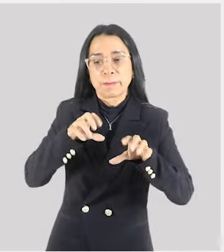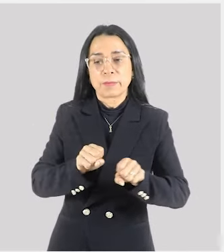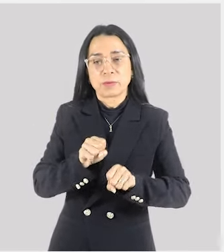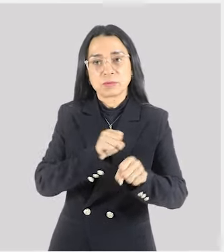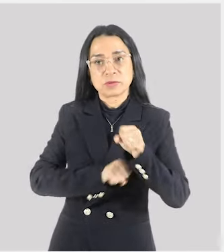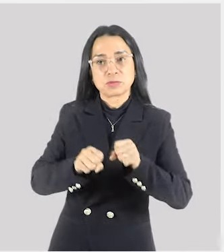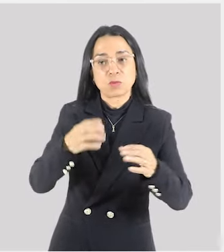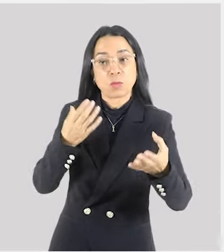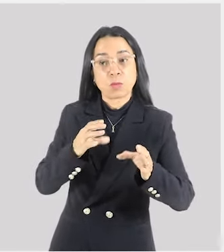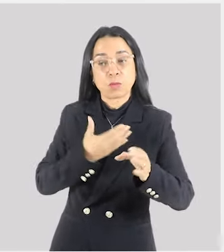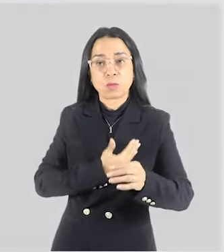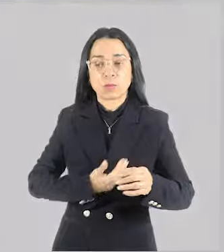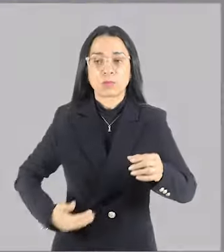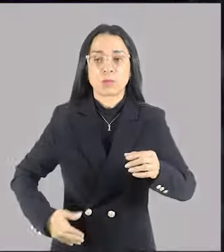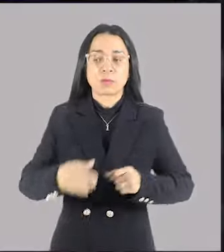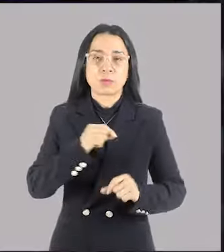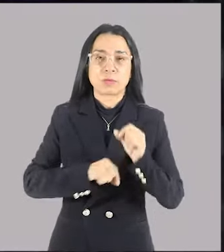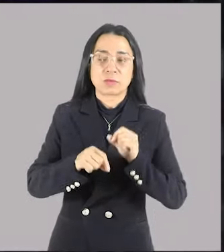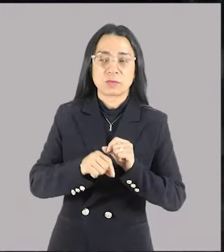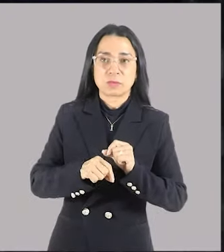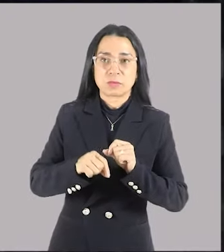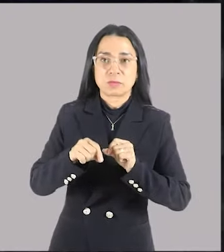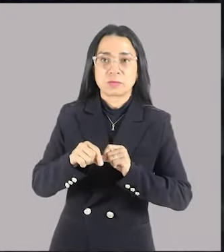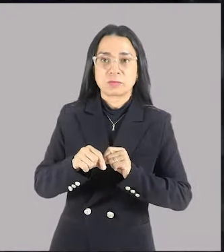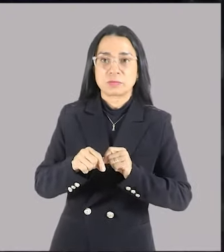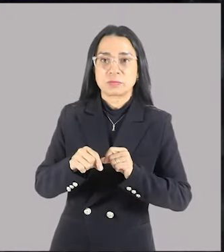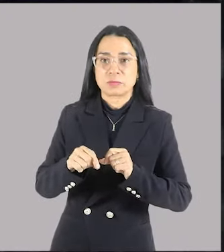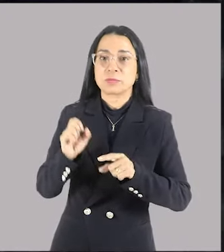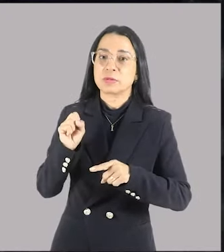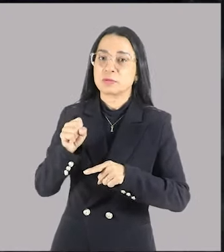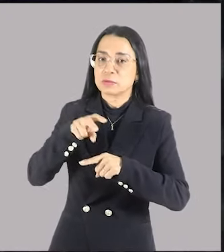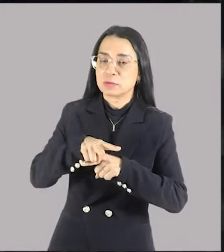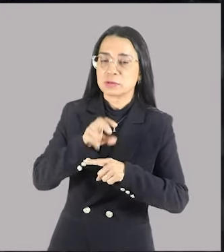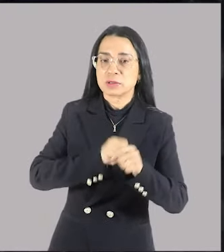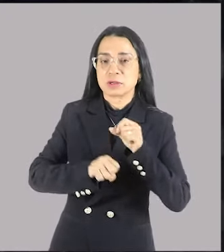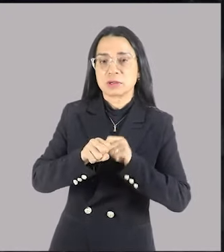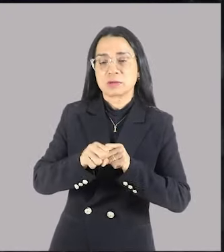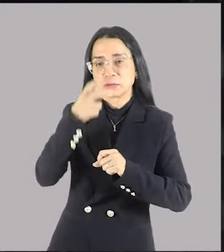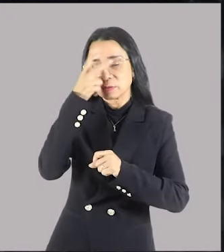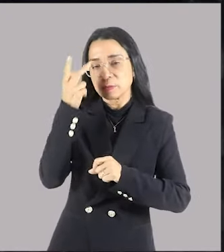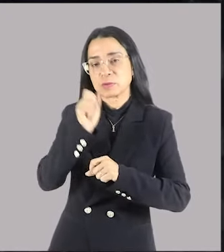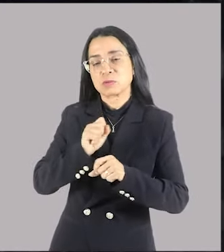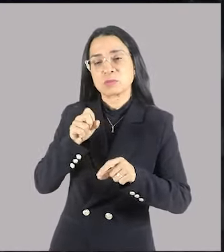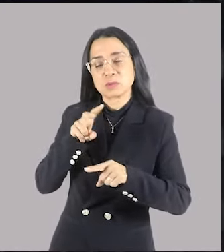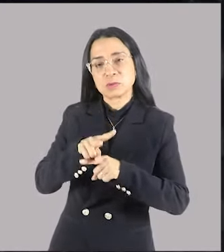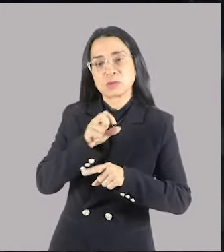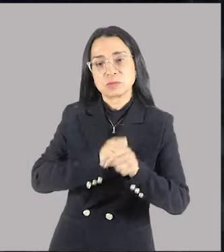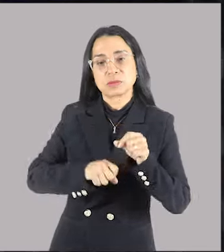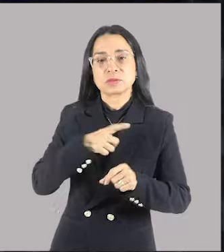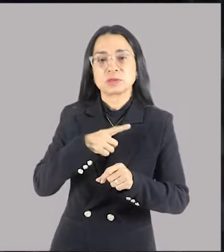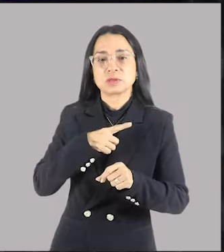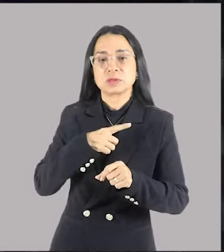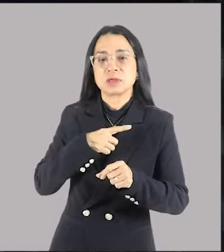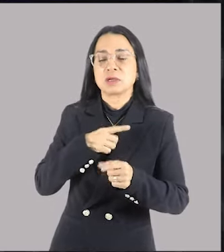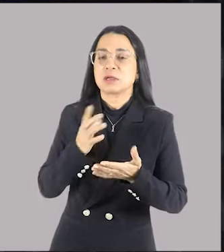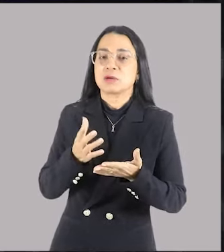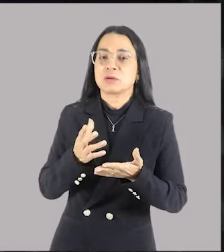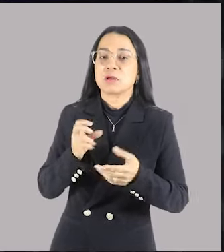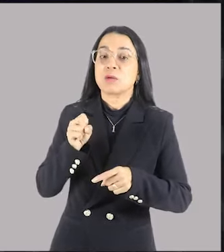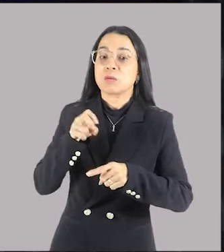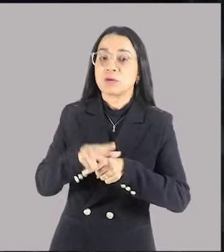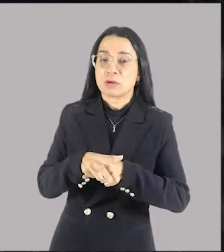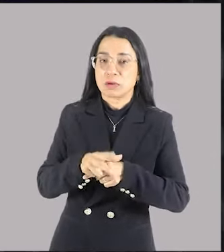concurso público tudo bem para os cargos efetivos ou seja os servidores que atuam nos cargos efetivos estes